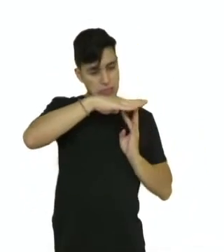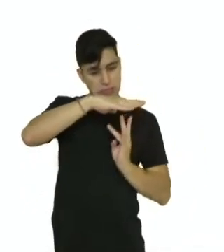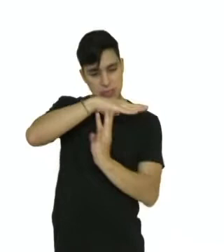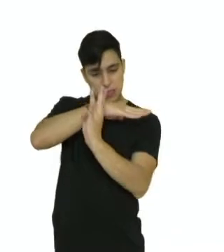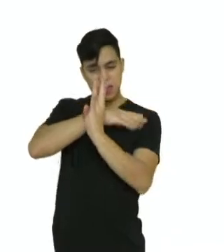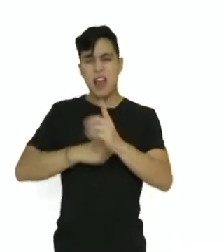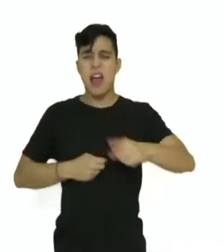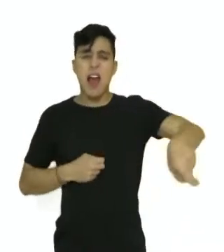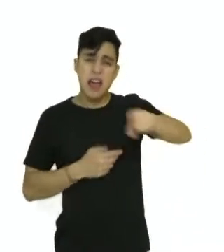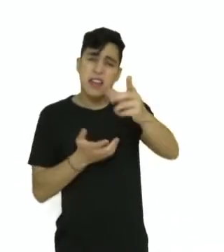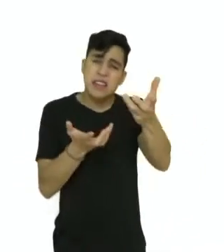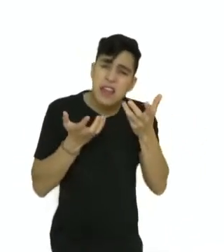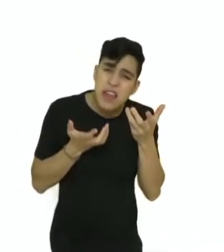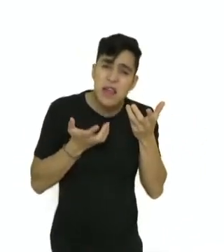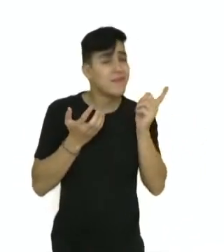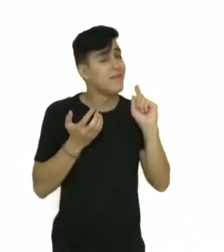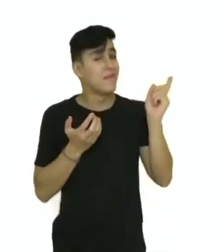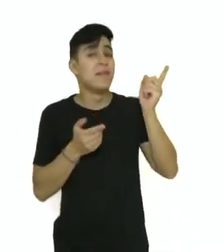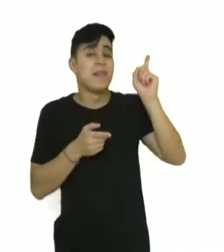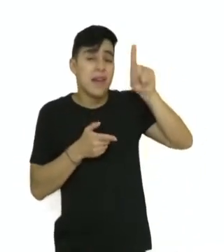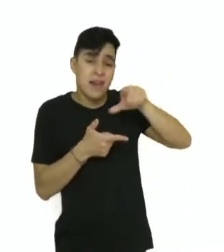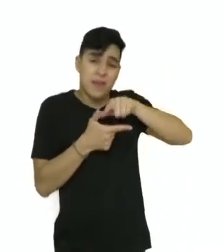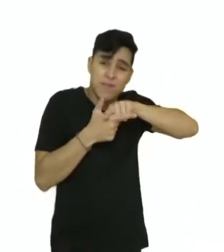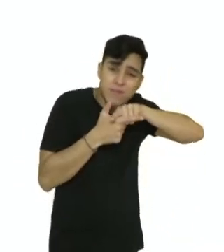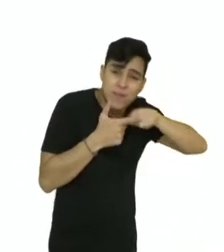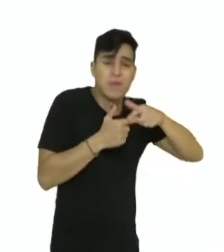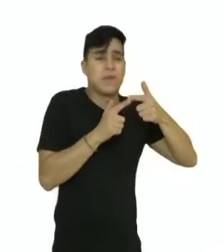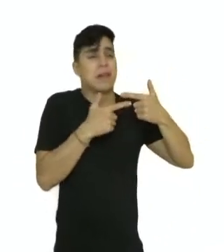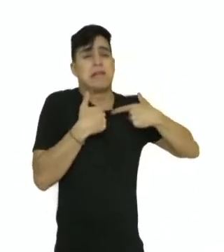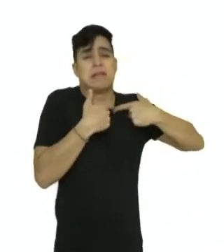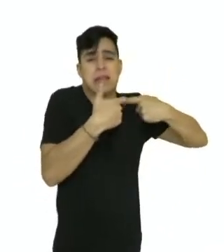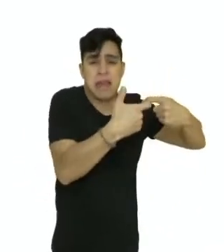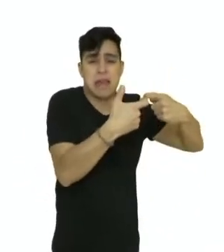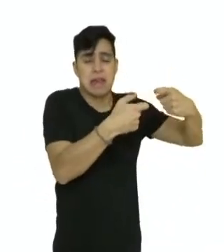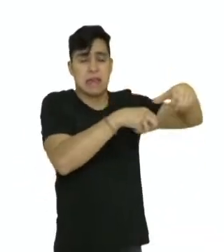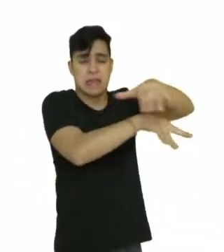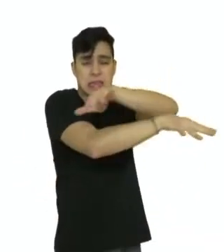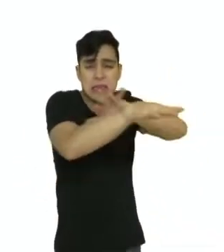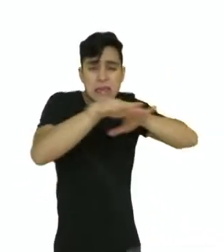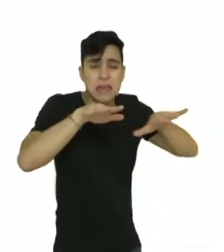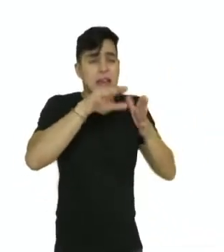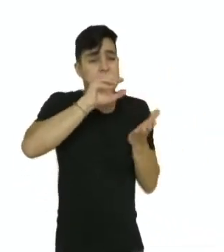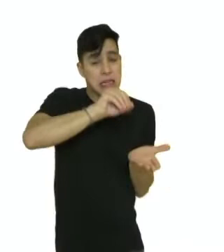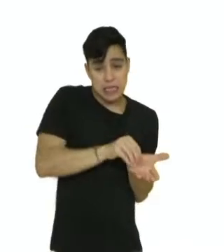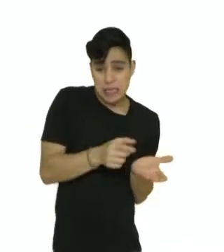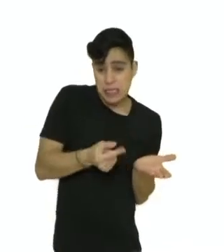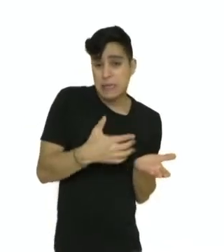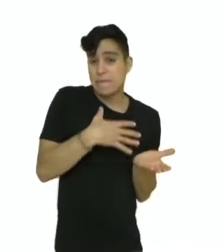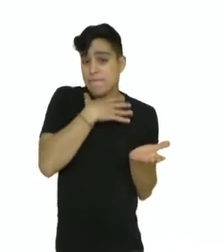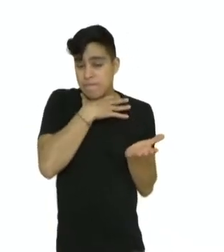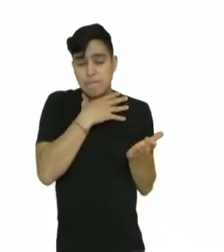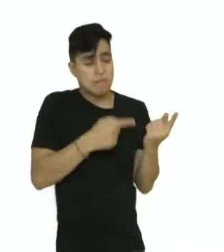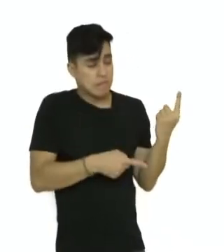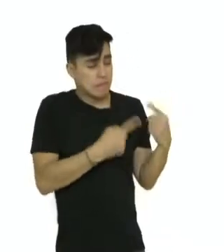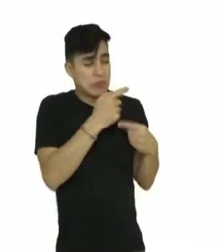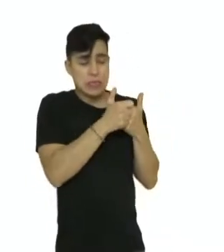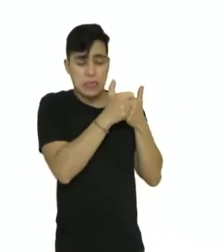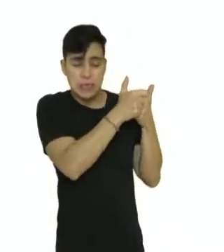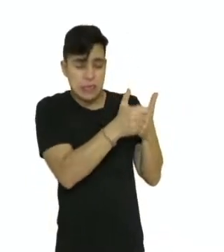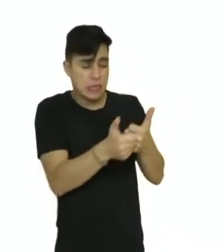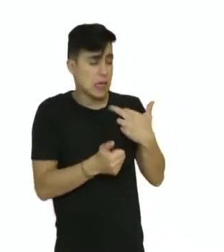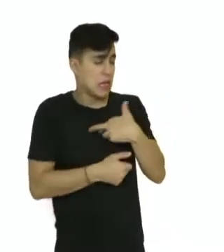própria, mas devido a conflitos, guerras civis, perseguições religiosas, crises econômicas, políticas, sociais e